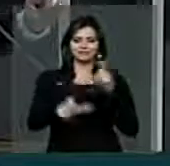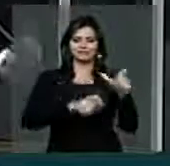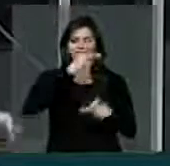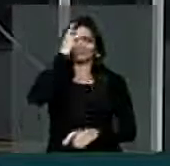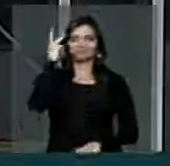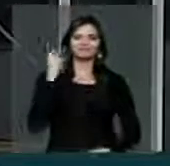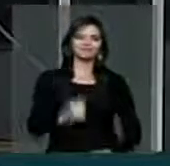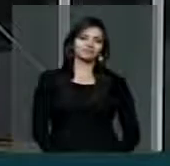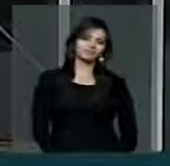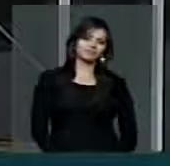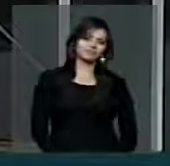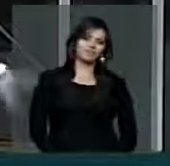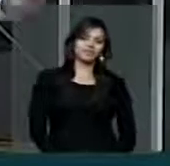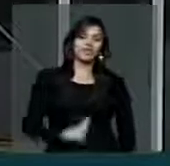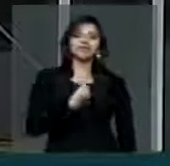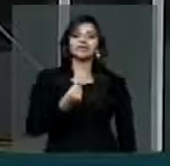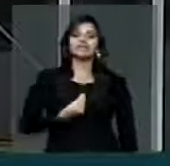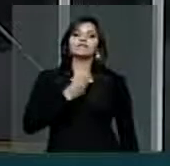que estará